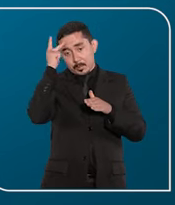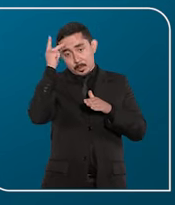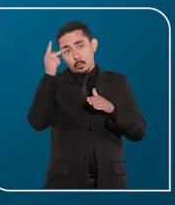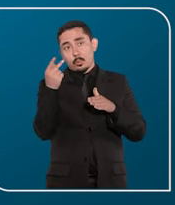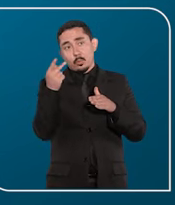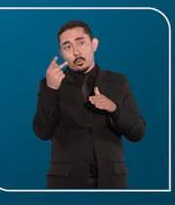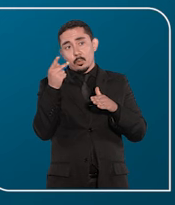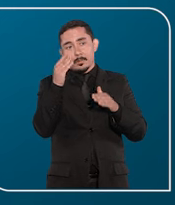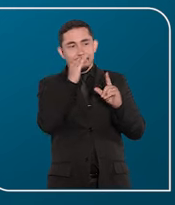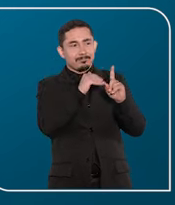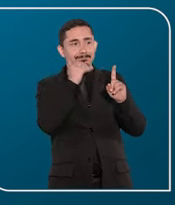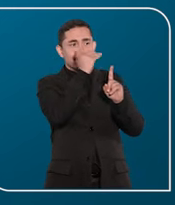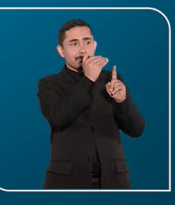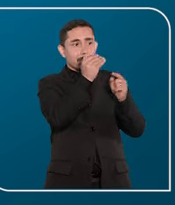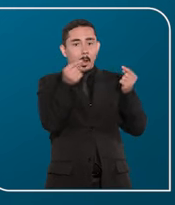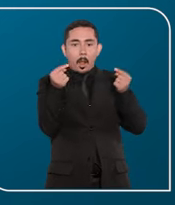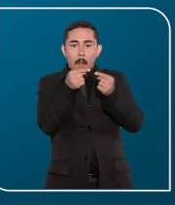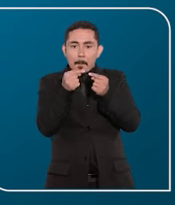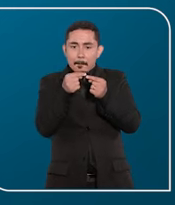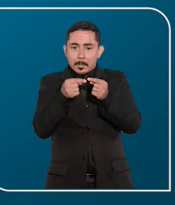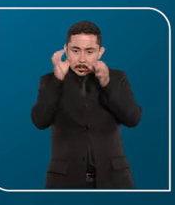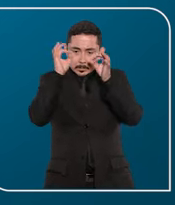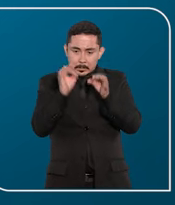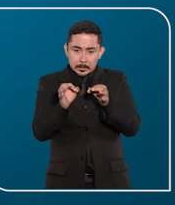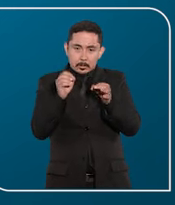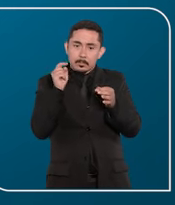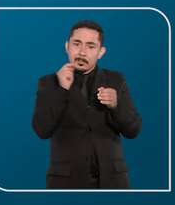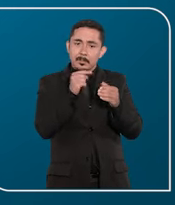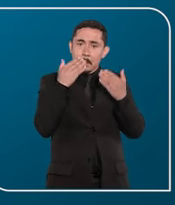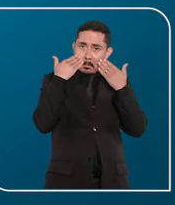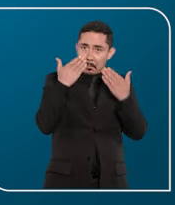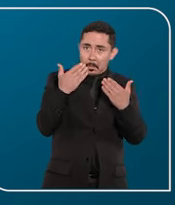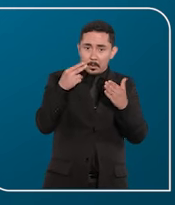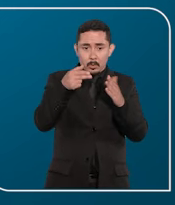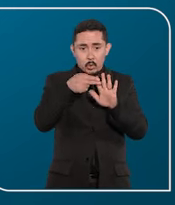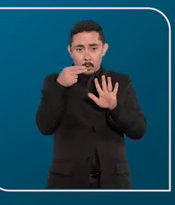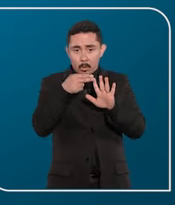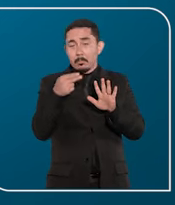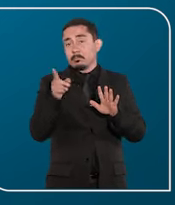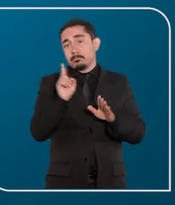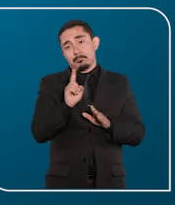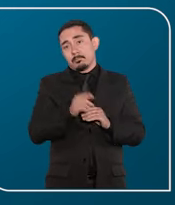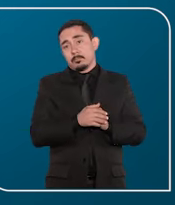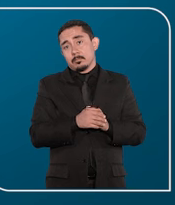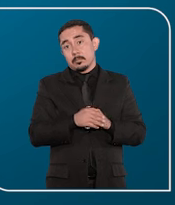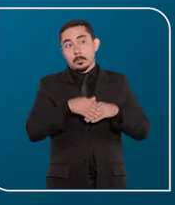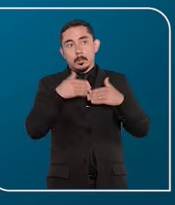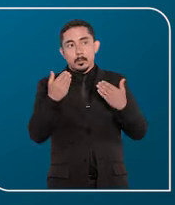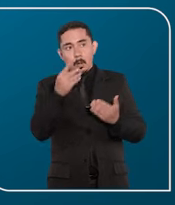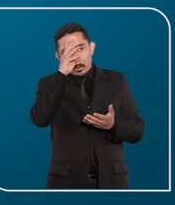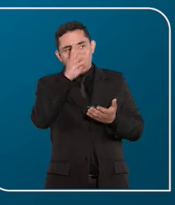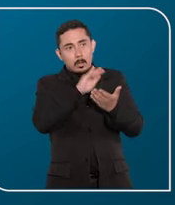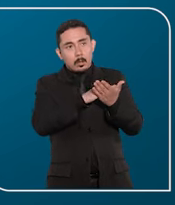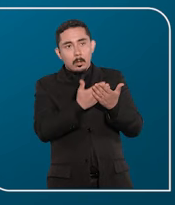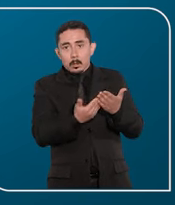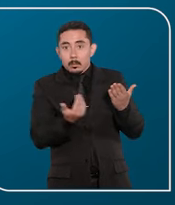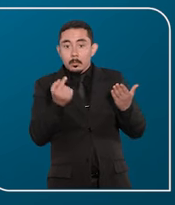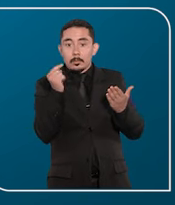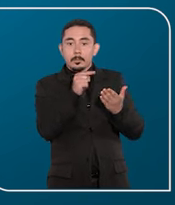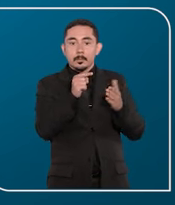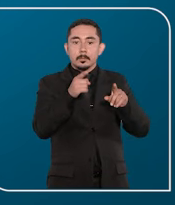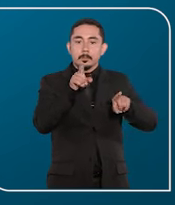não aplicam efetivamente aquilo que está posto em norma. E esta interpretação e este cuidado com o que